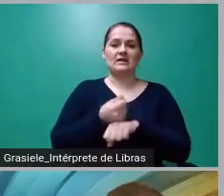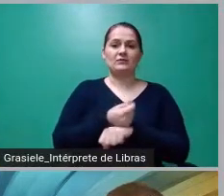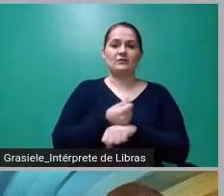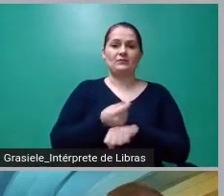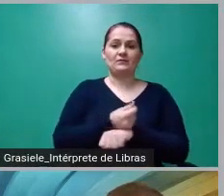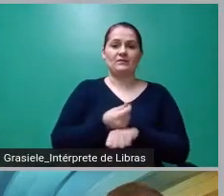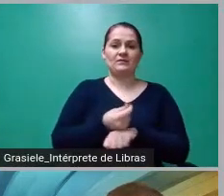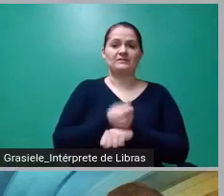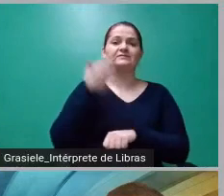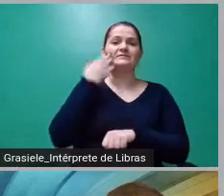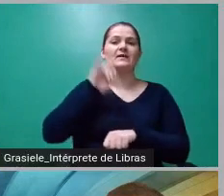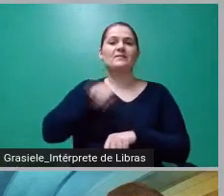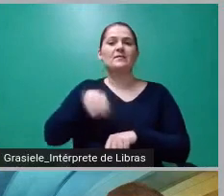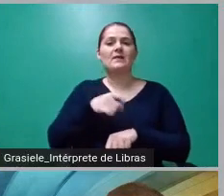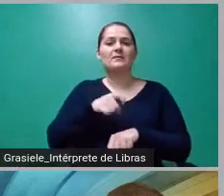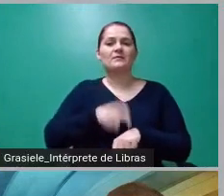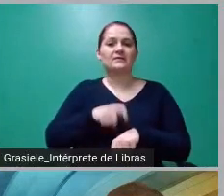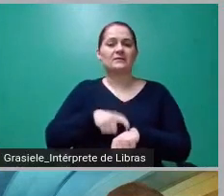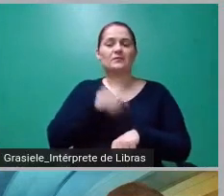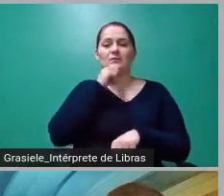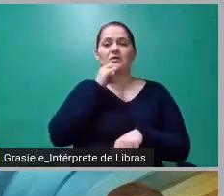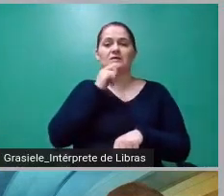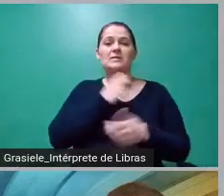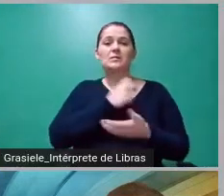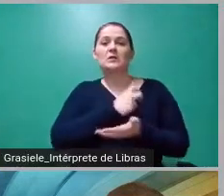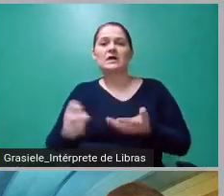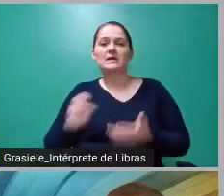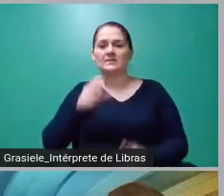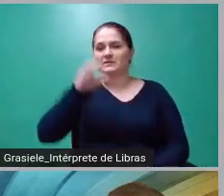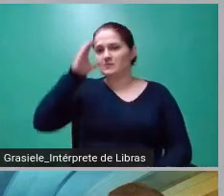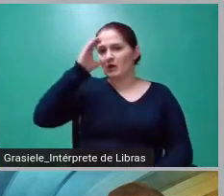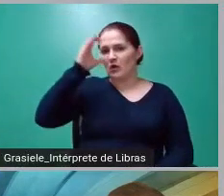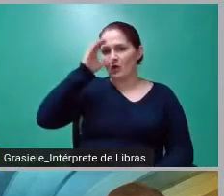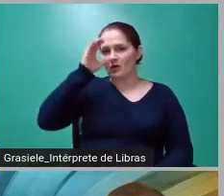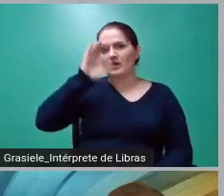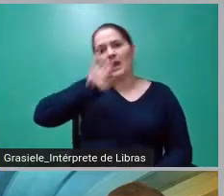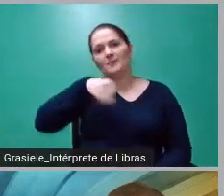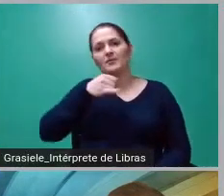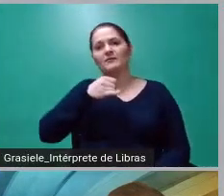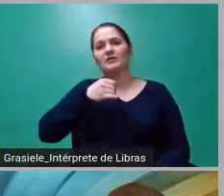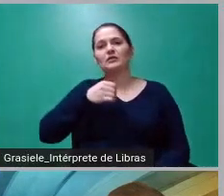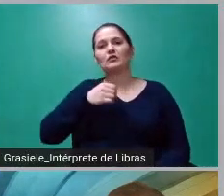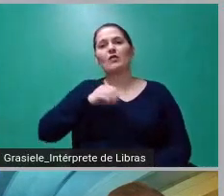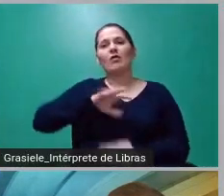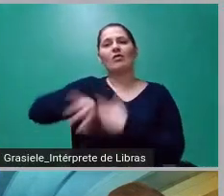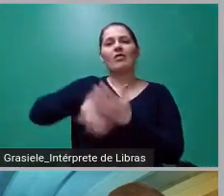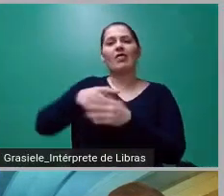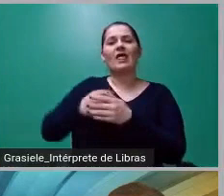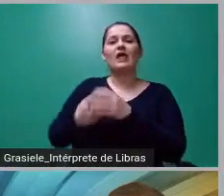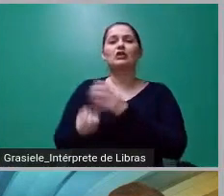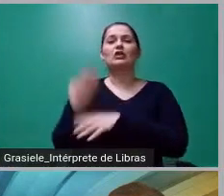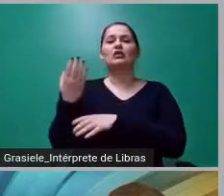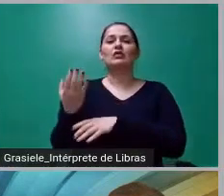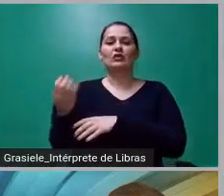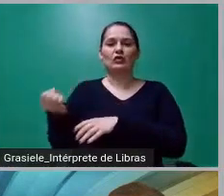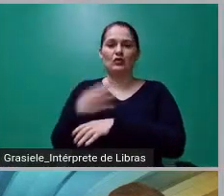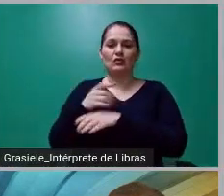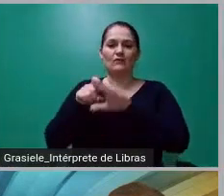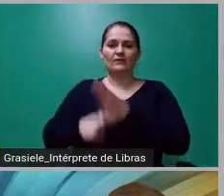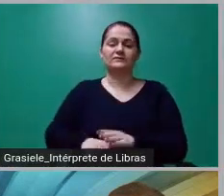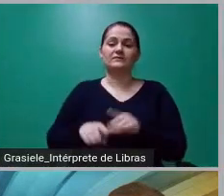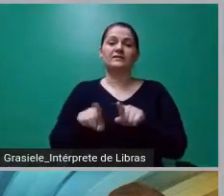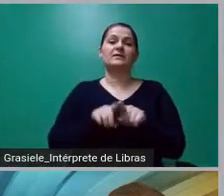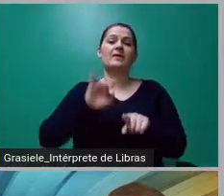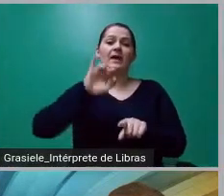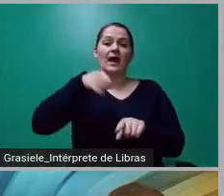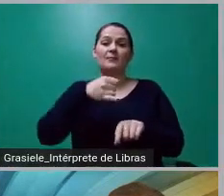impeachment do Collor para ressuscitar a dívida suspeita de prescrição. Aproveitou o tumulto das denúncias da Lava Jato e o impeachment